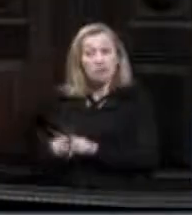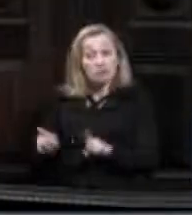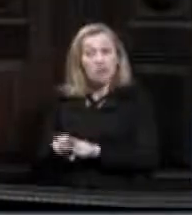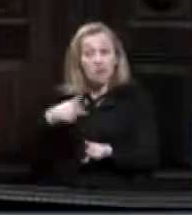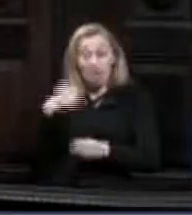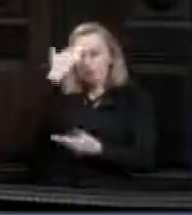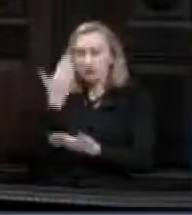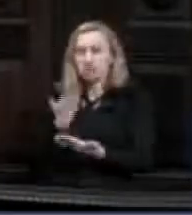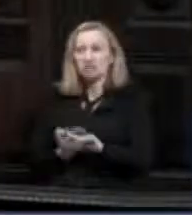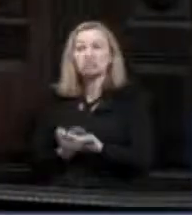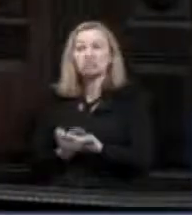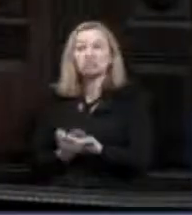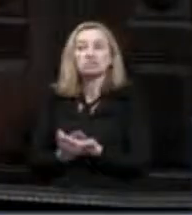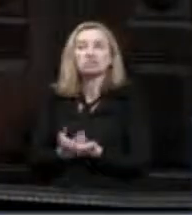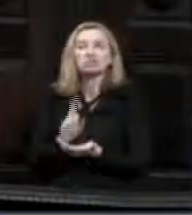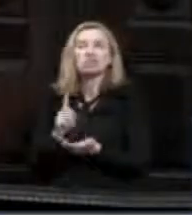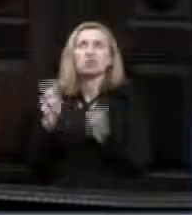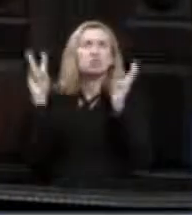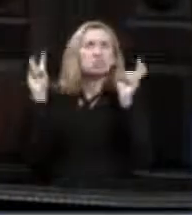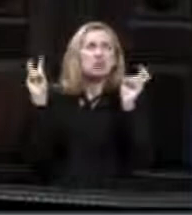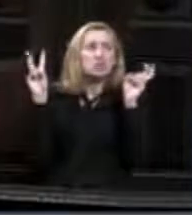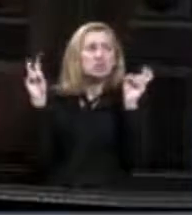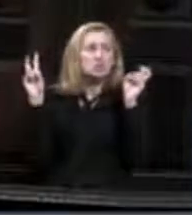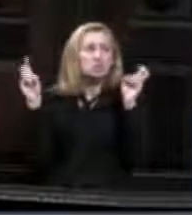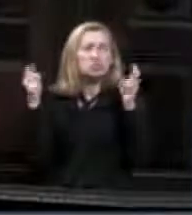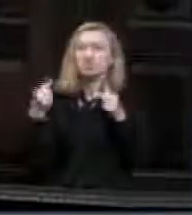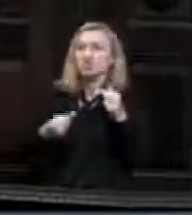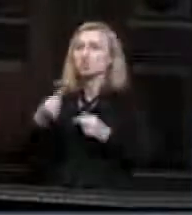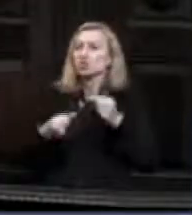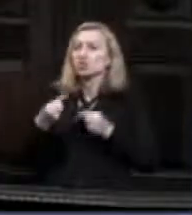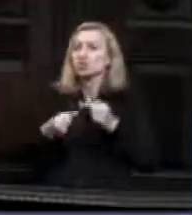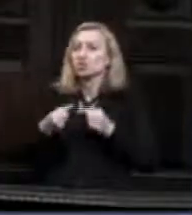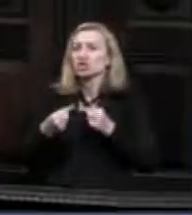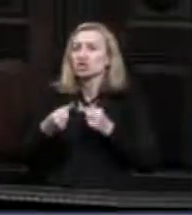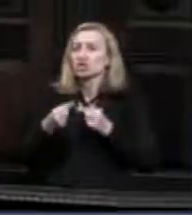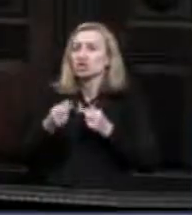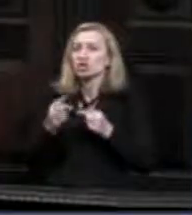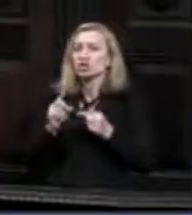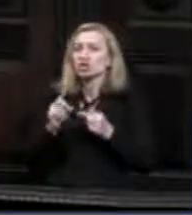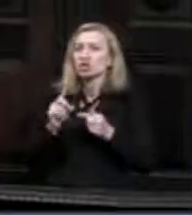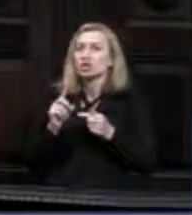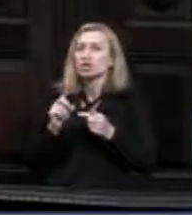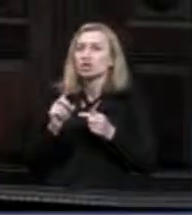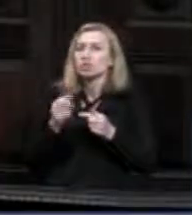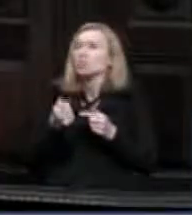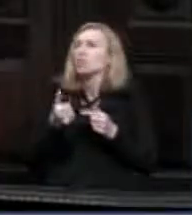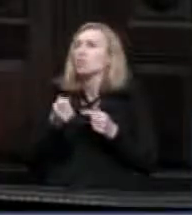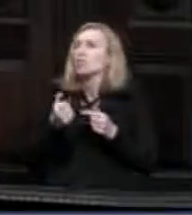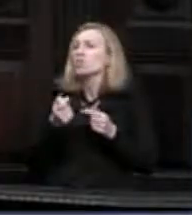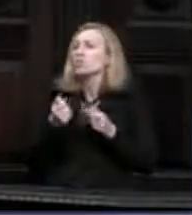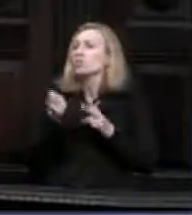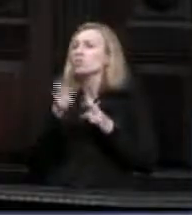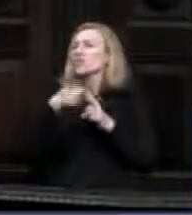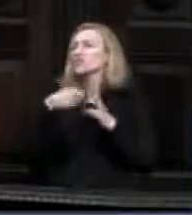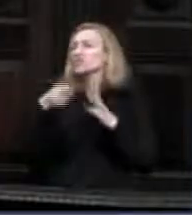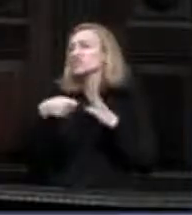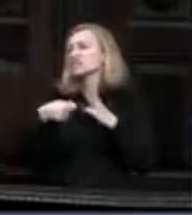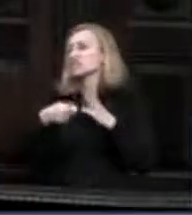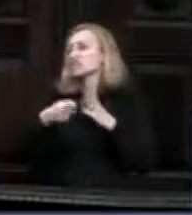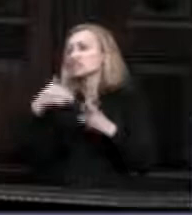eu que essa não é uma matéria que deva ser discutida há pouco mais de um mês das eleições e há pouco mais